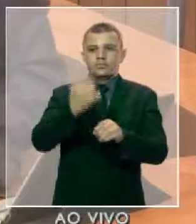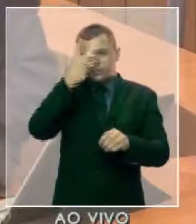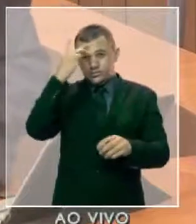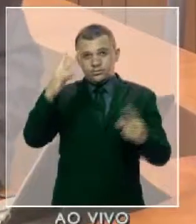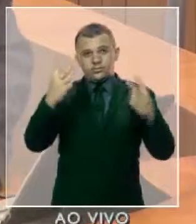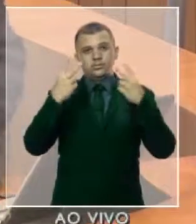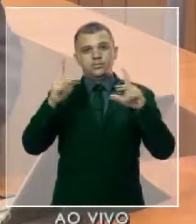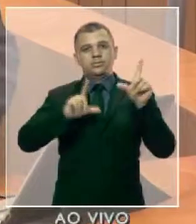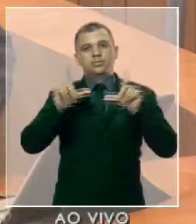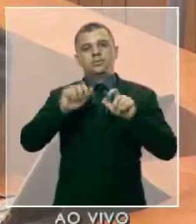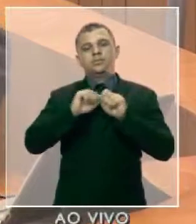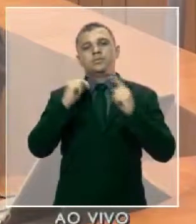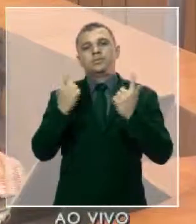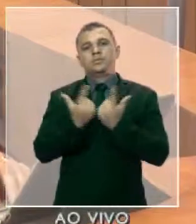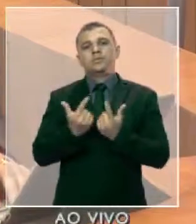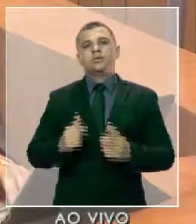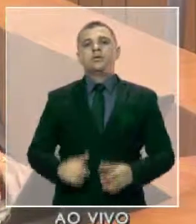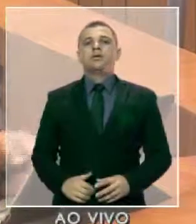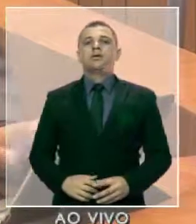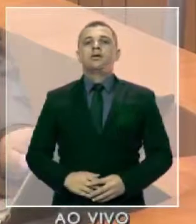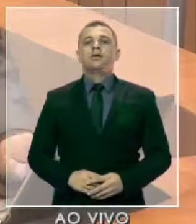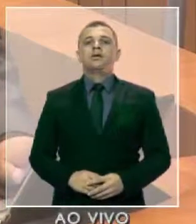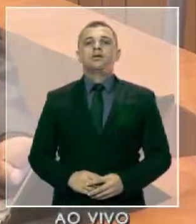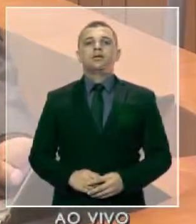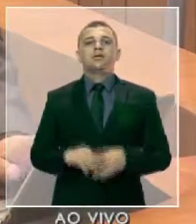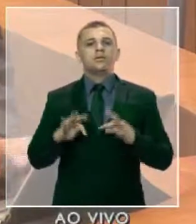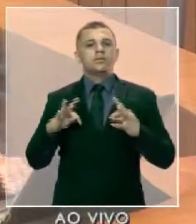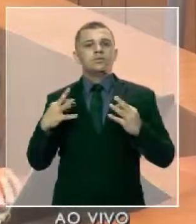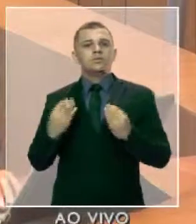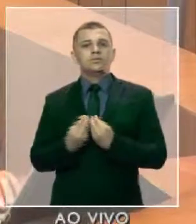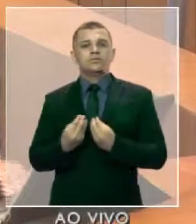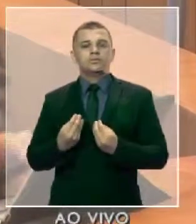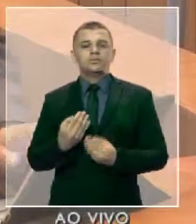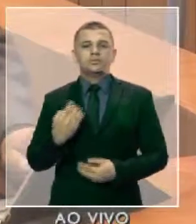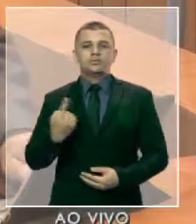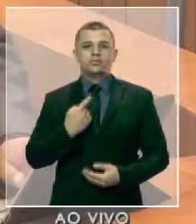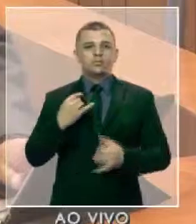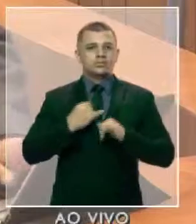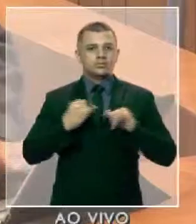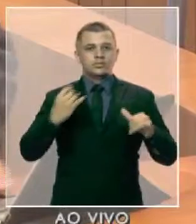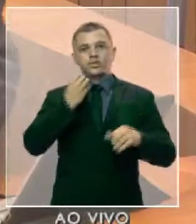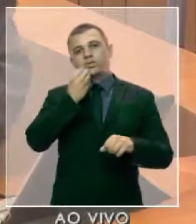Assembleia, a todos, nosso boa noite.